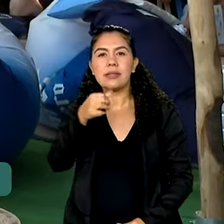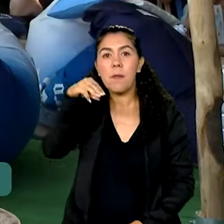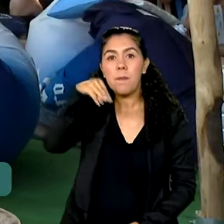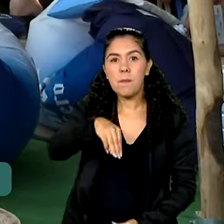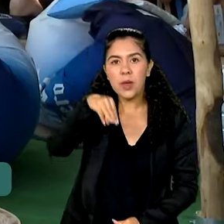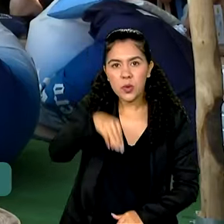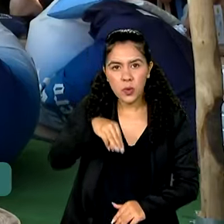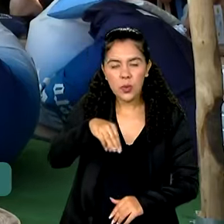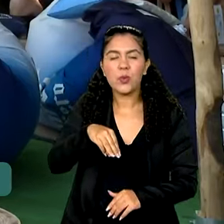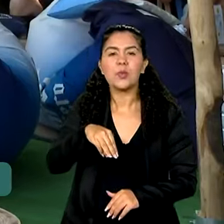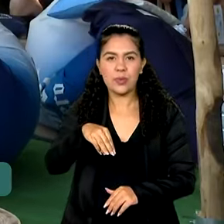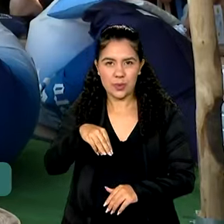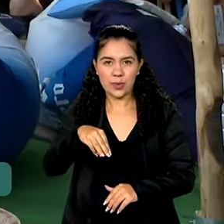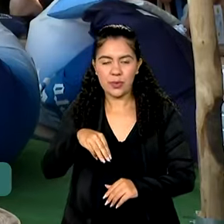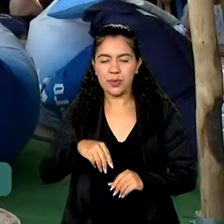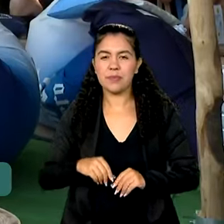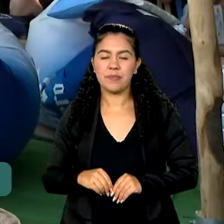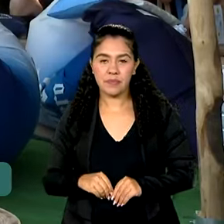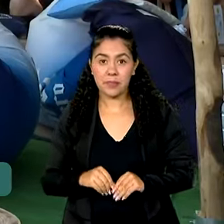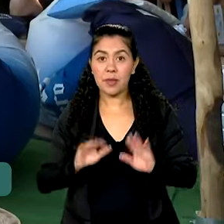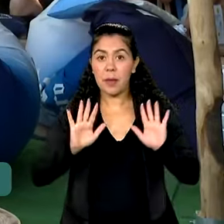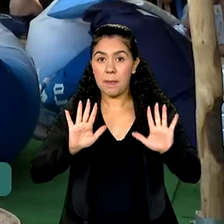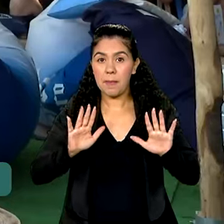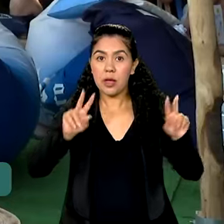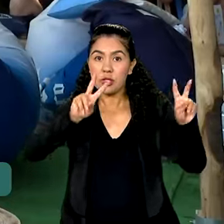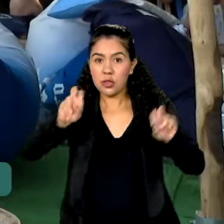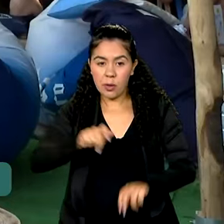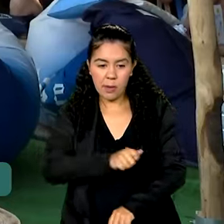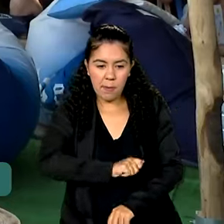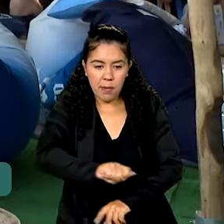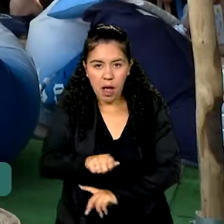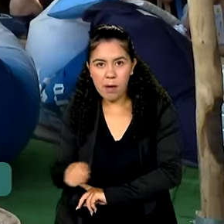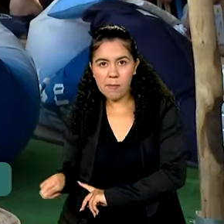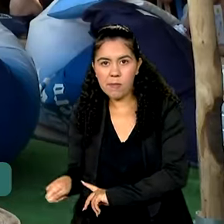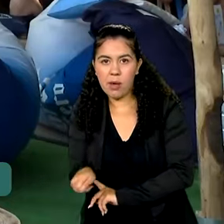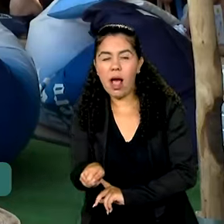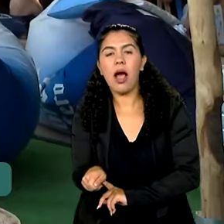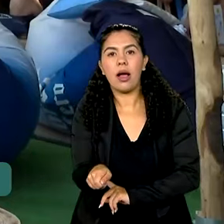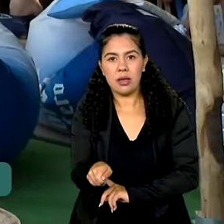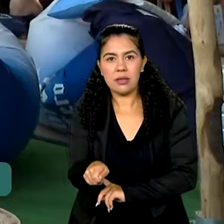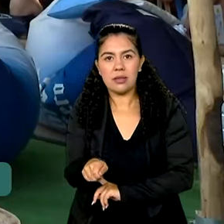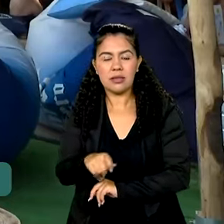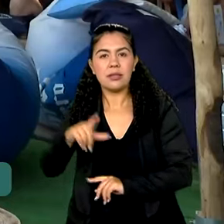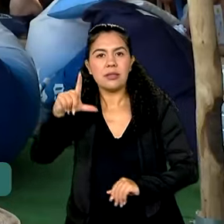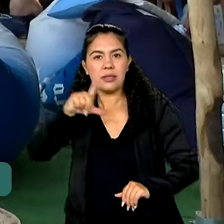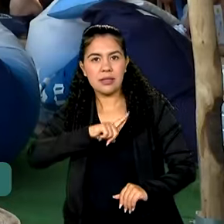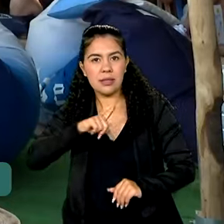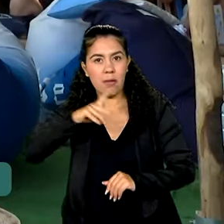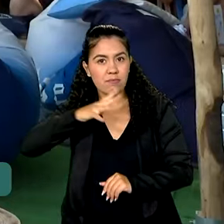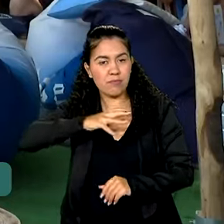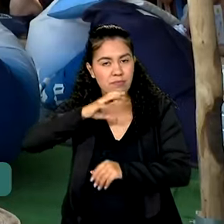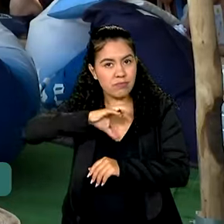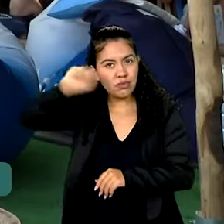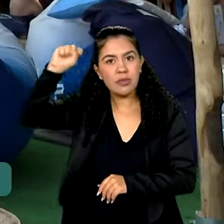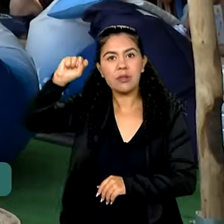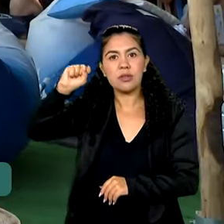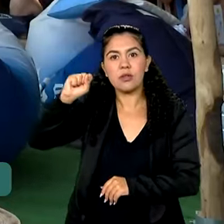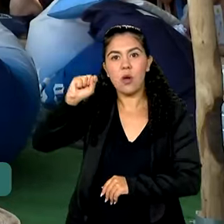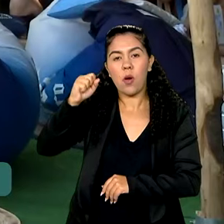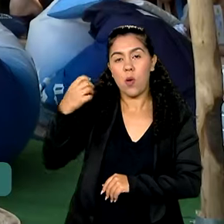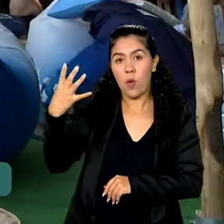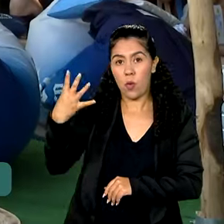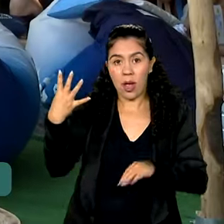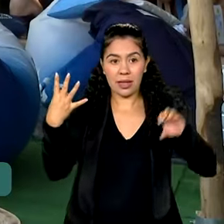5 segundos e 40 centésimos. No tênis de mesa, depois de estrear com vitória de 4-0 sobre um cubano